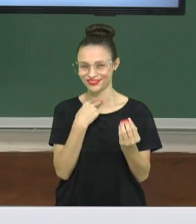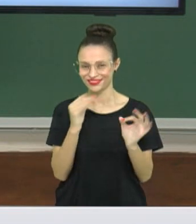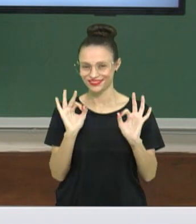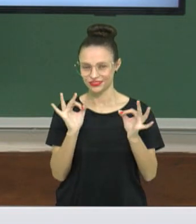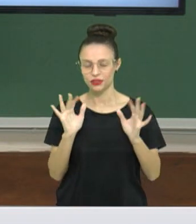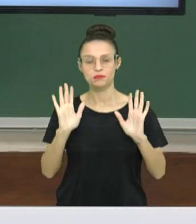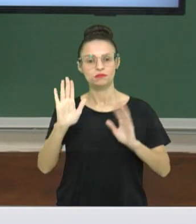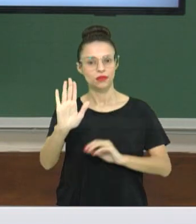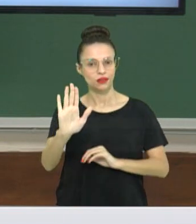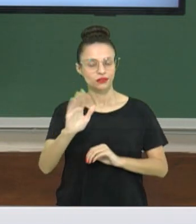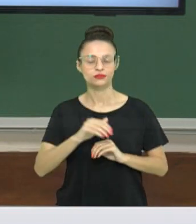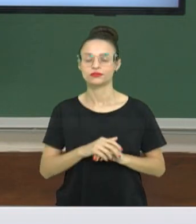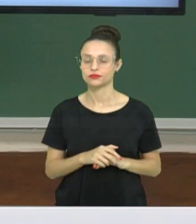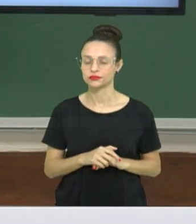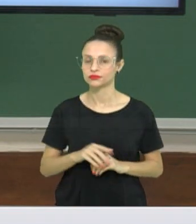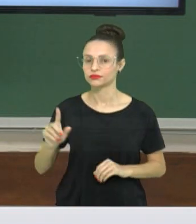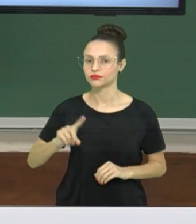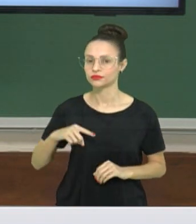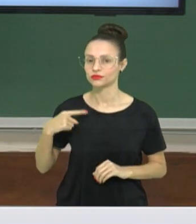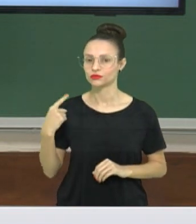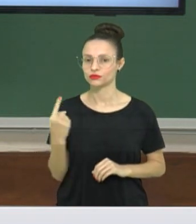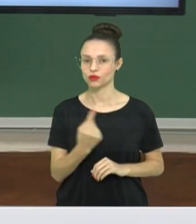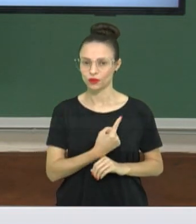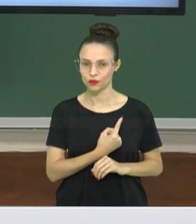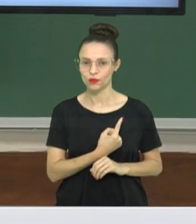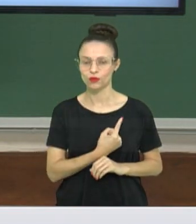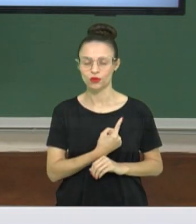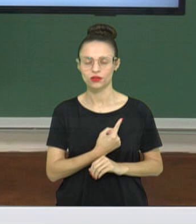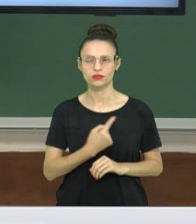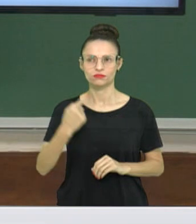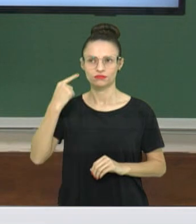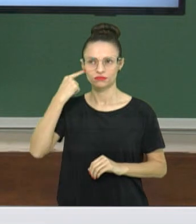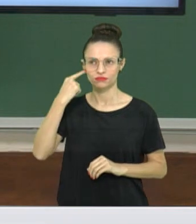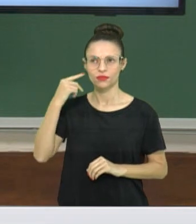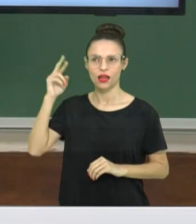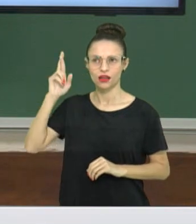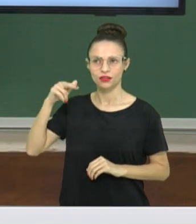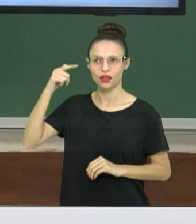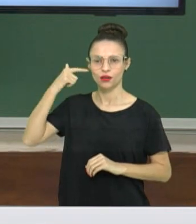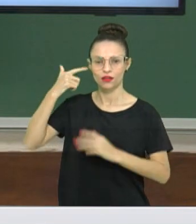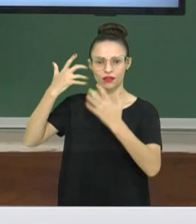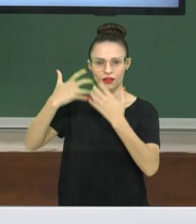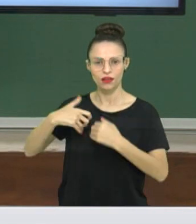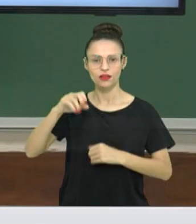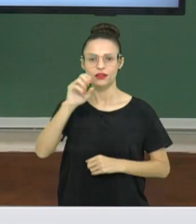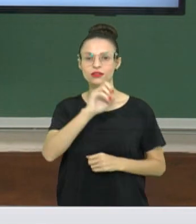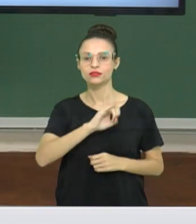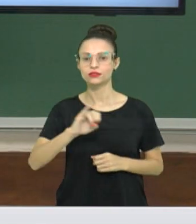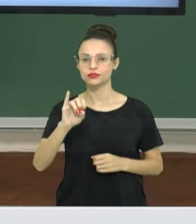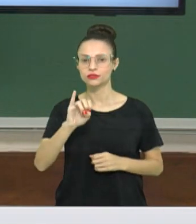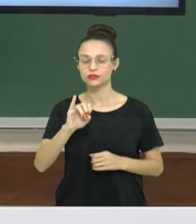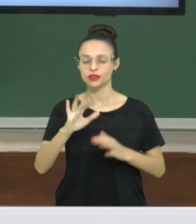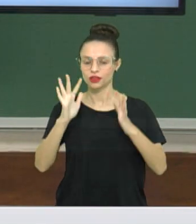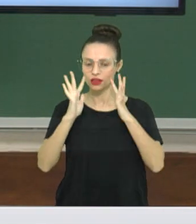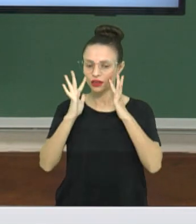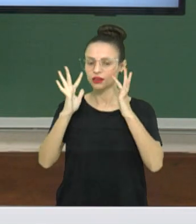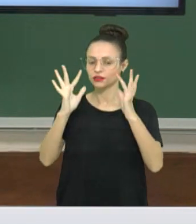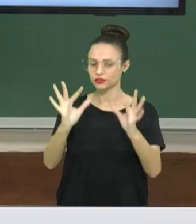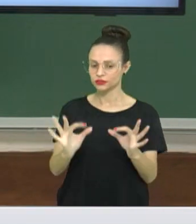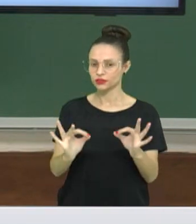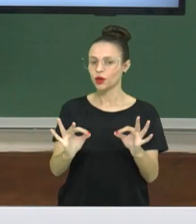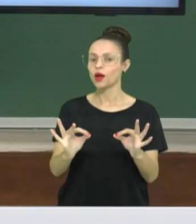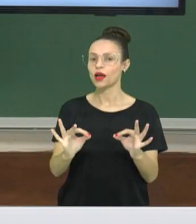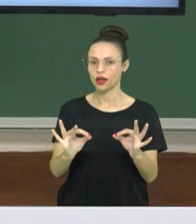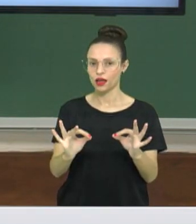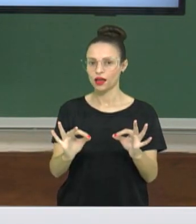certo? Mas nós que somos racionais, se formos atentos, vamos observar